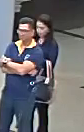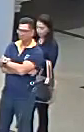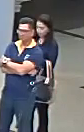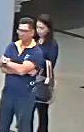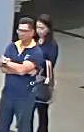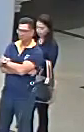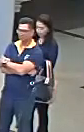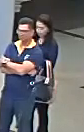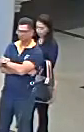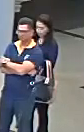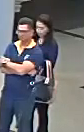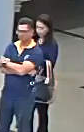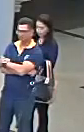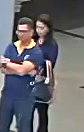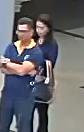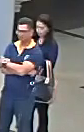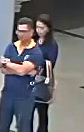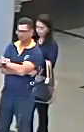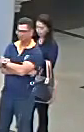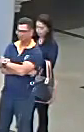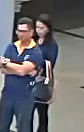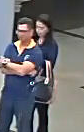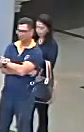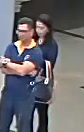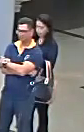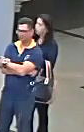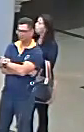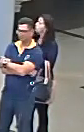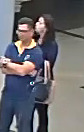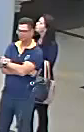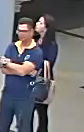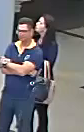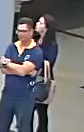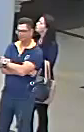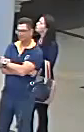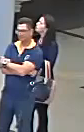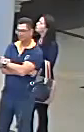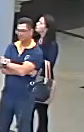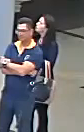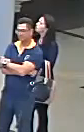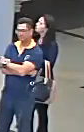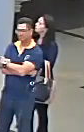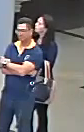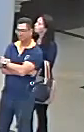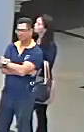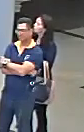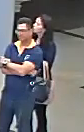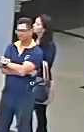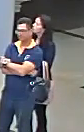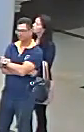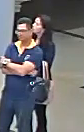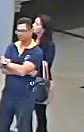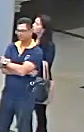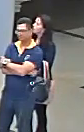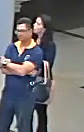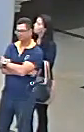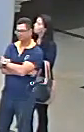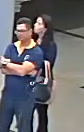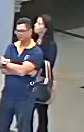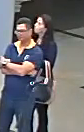nossa cara nós conversamos com a presidente na época agora eu falo com as meninas nós vamos esperar mais o quê depois que a Câmara de